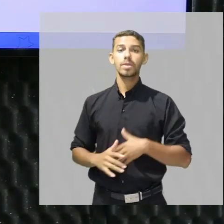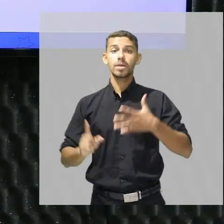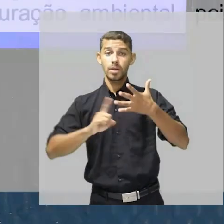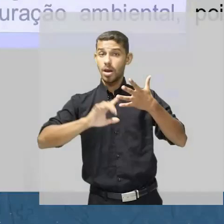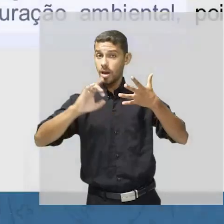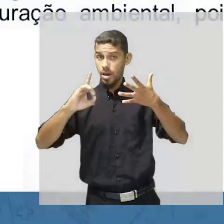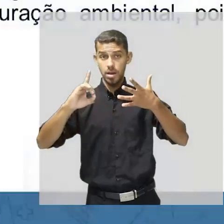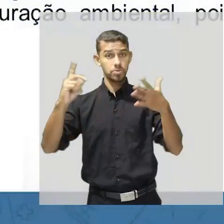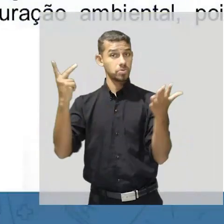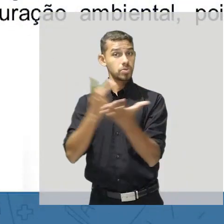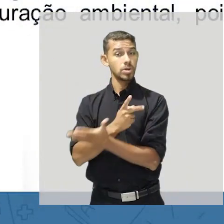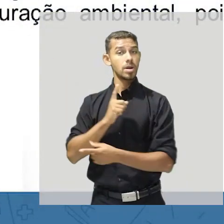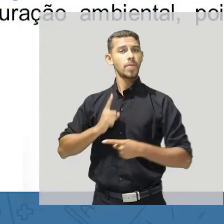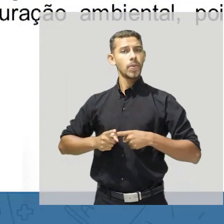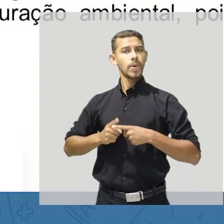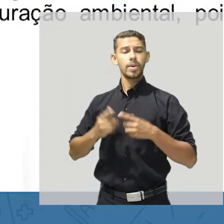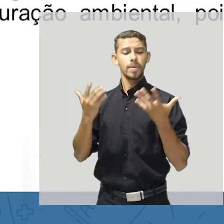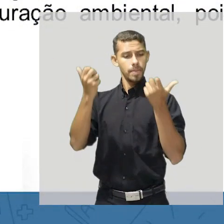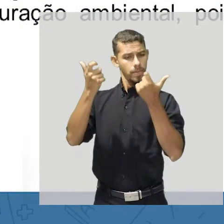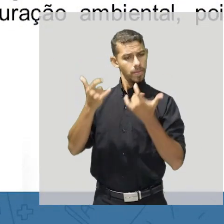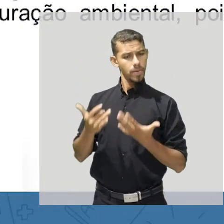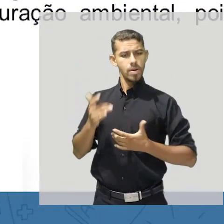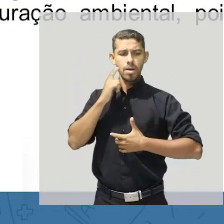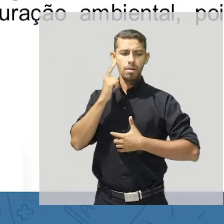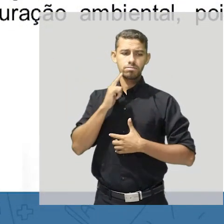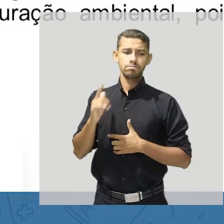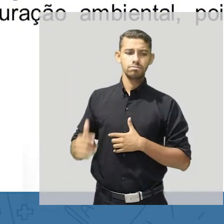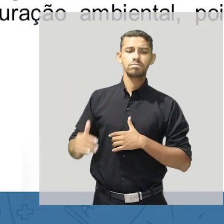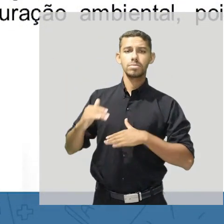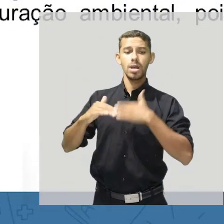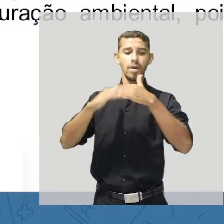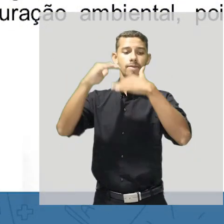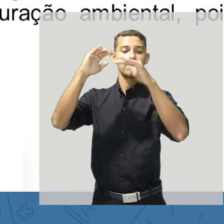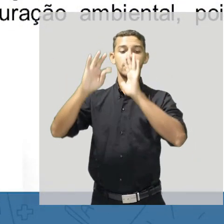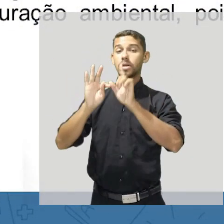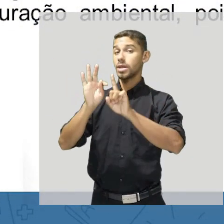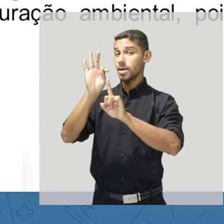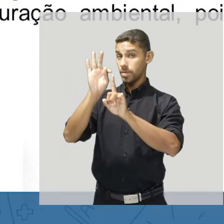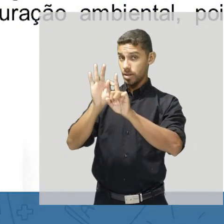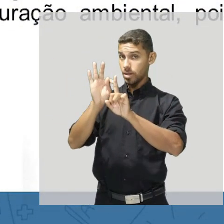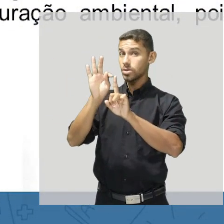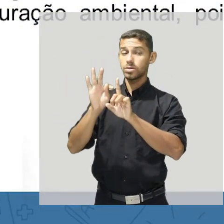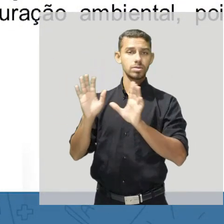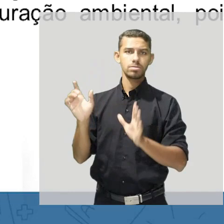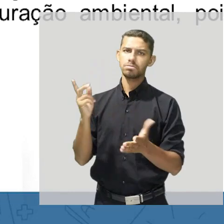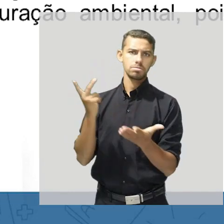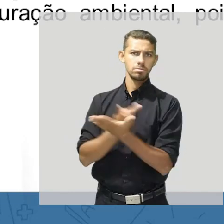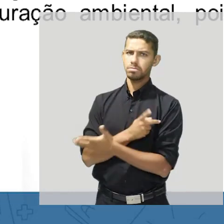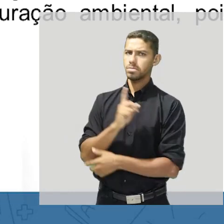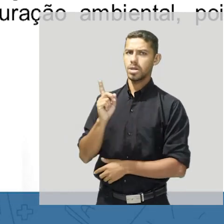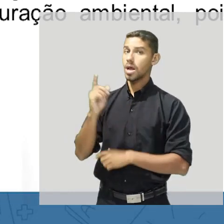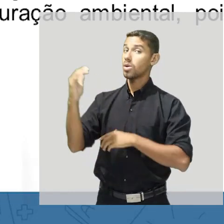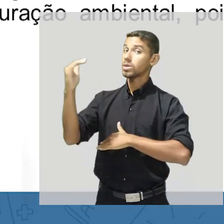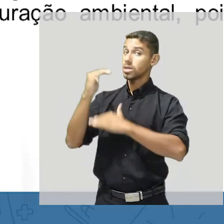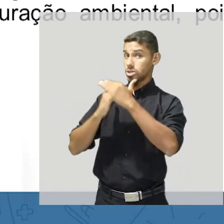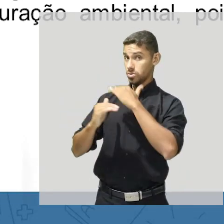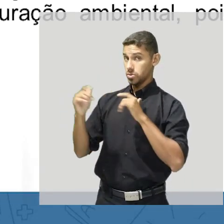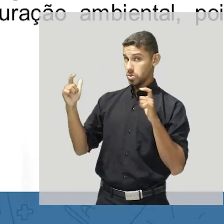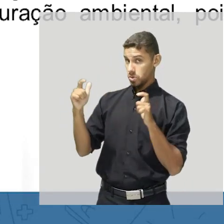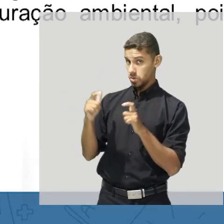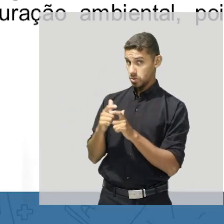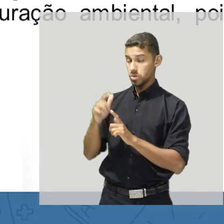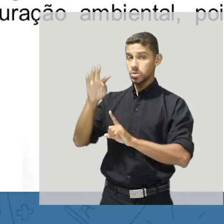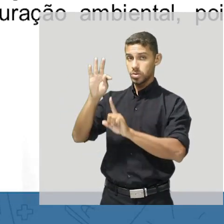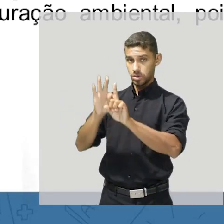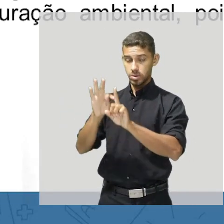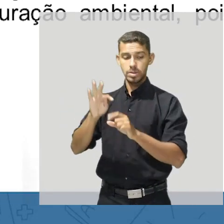A letra D está errada porque ele fala que elas ajudam na elevação da temperatura. Não, ela ajuda na diminuição da